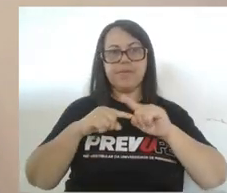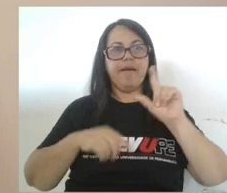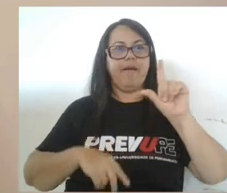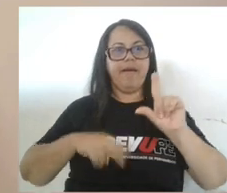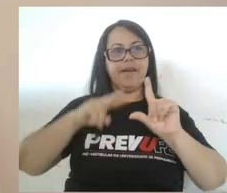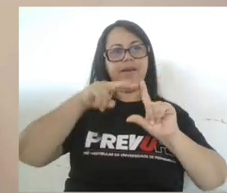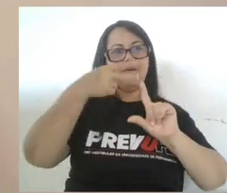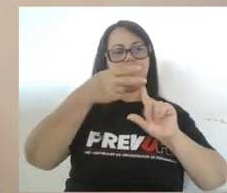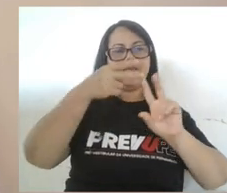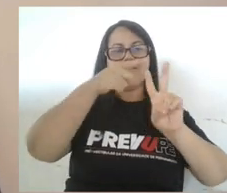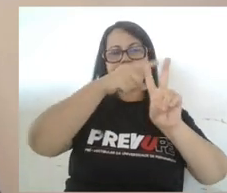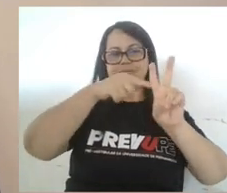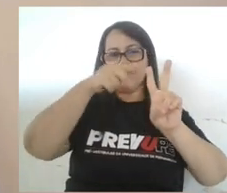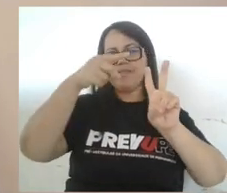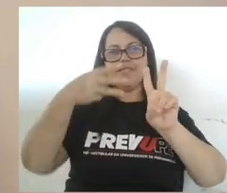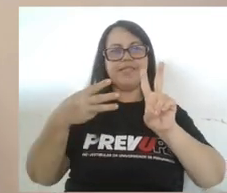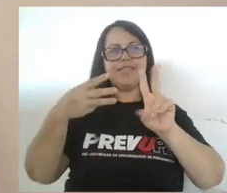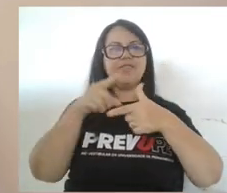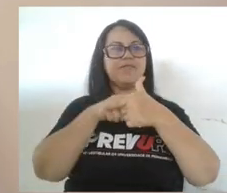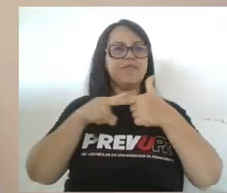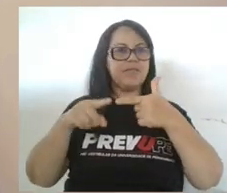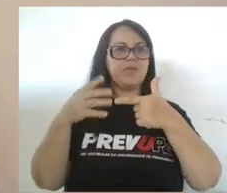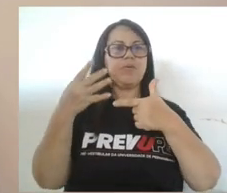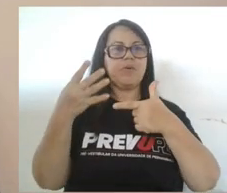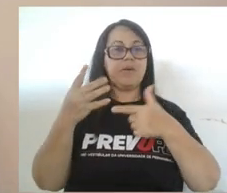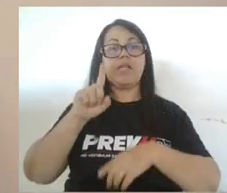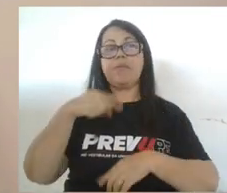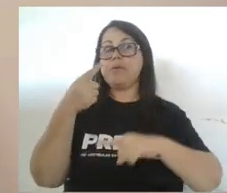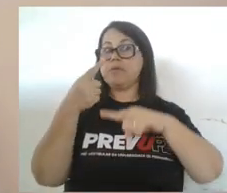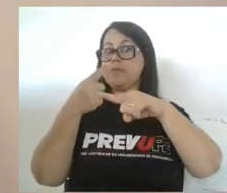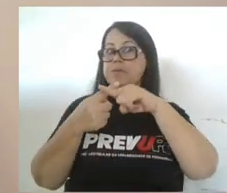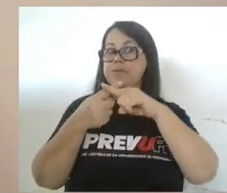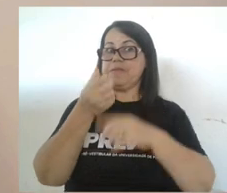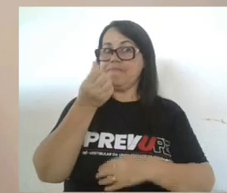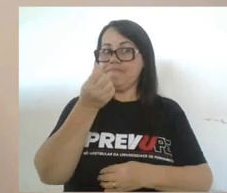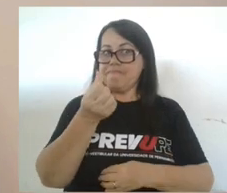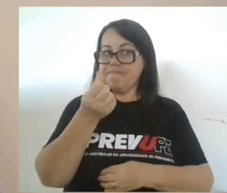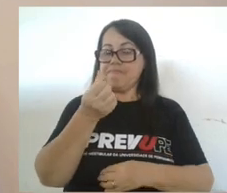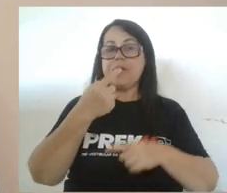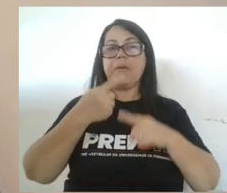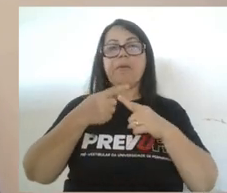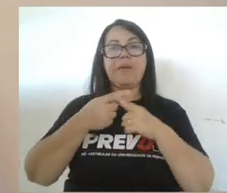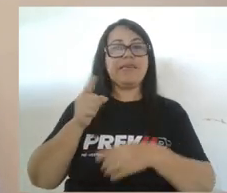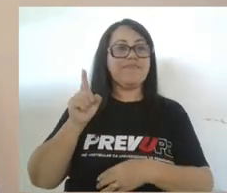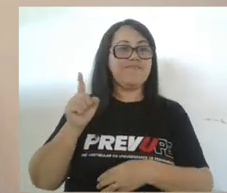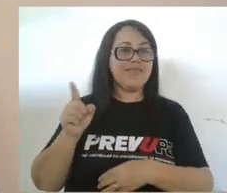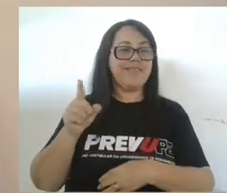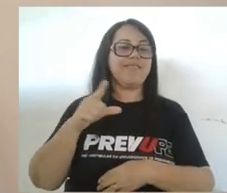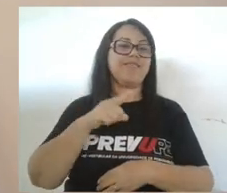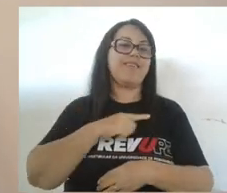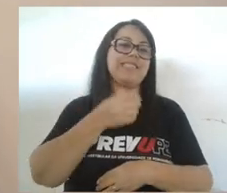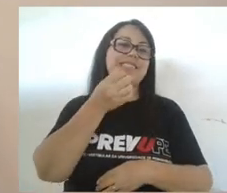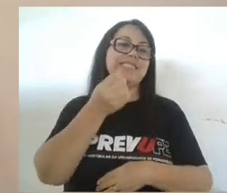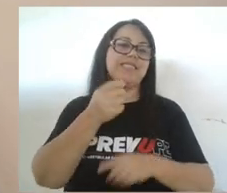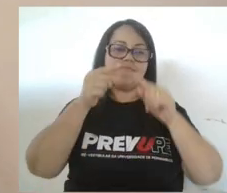ao quadrado raiz de 3 dividido por 4, e em seguida multiplicamos por 6, já que o hexágono regular